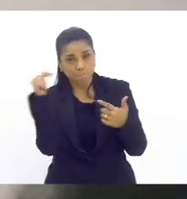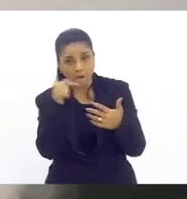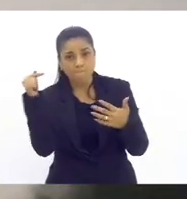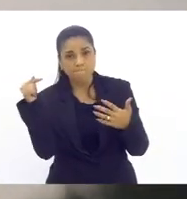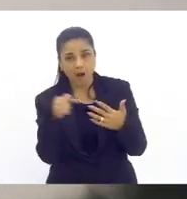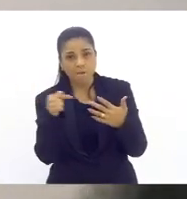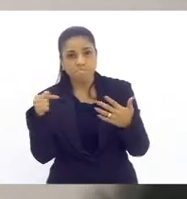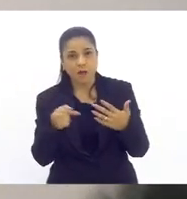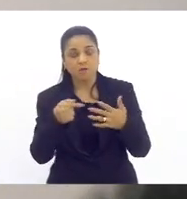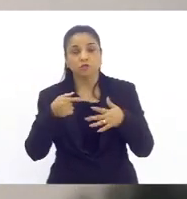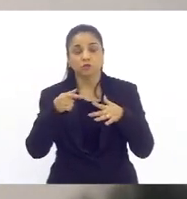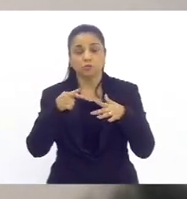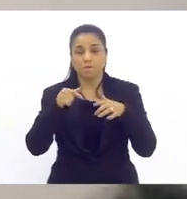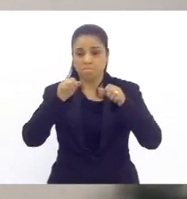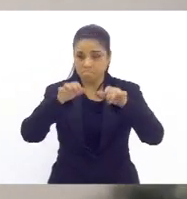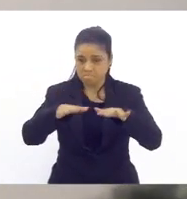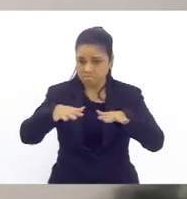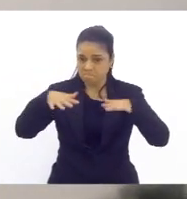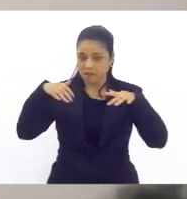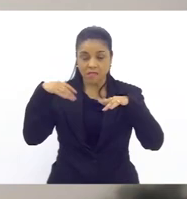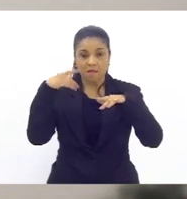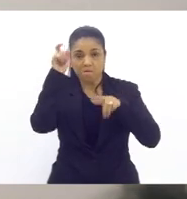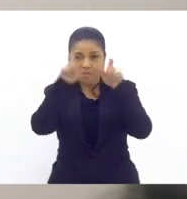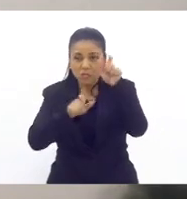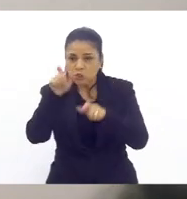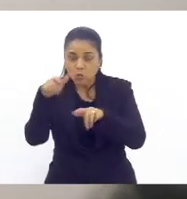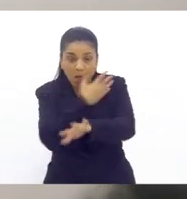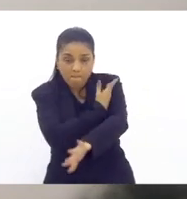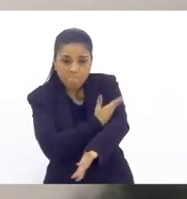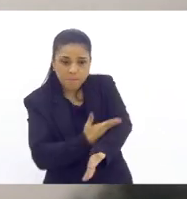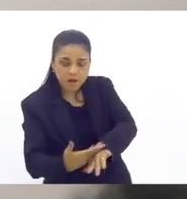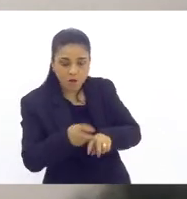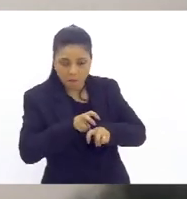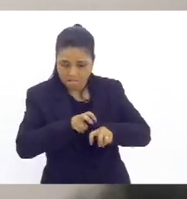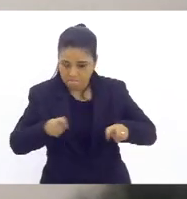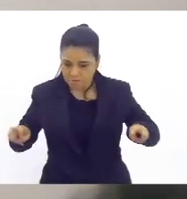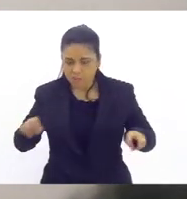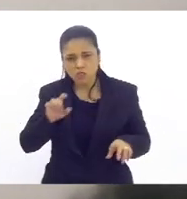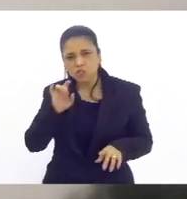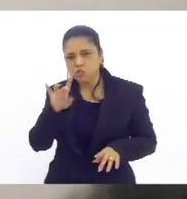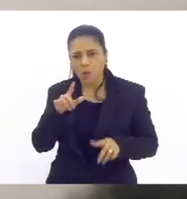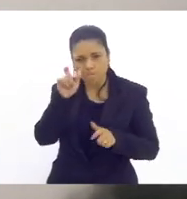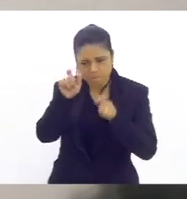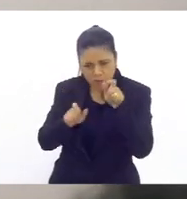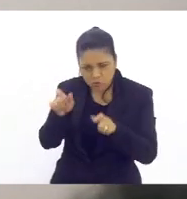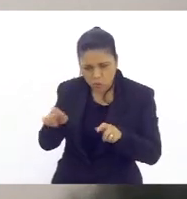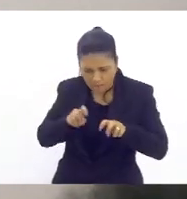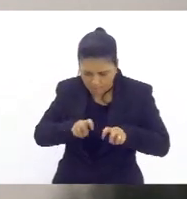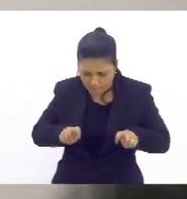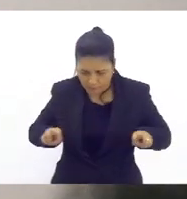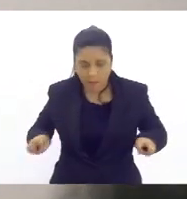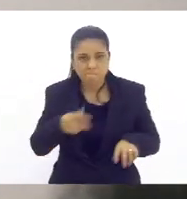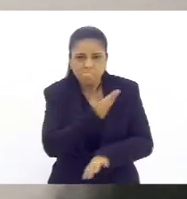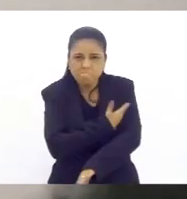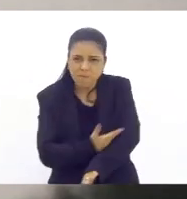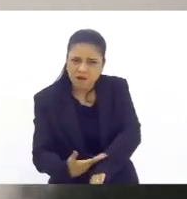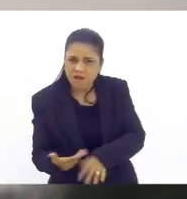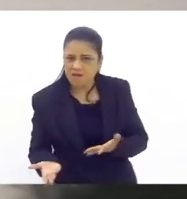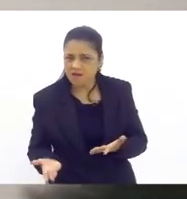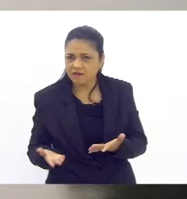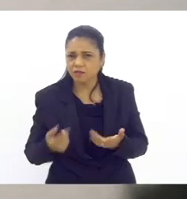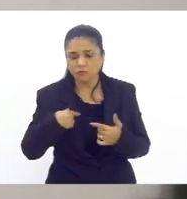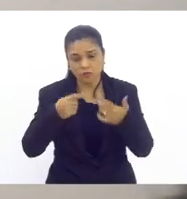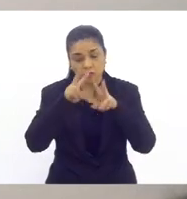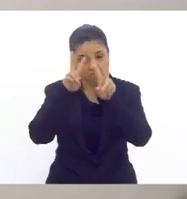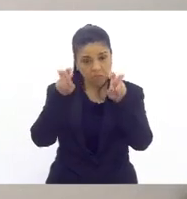branca né a gente percebe Às vezes a facilidade né que a gente tá aqui falando sobre a questão do